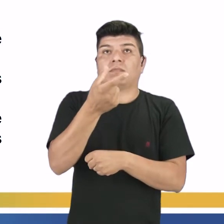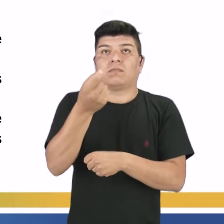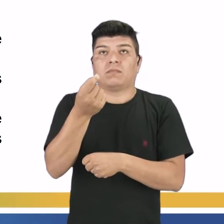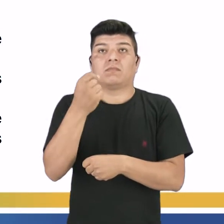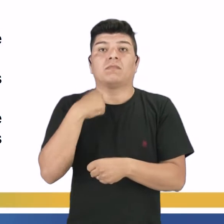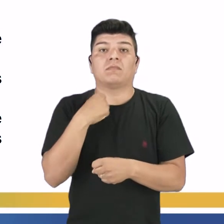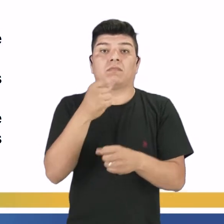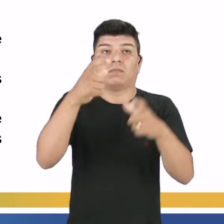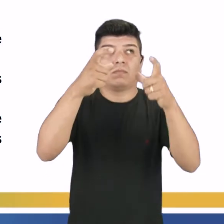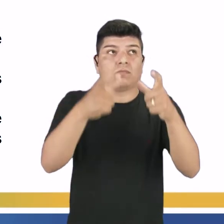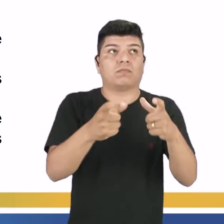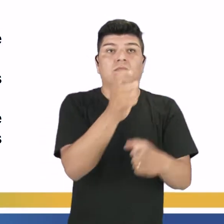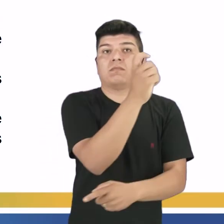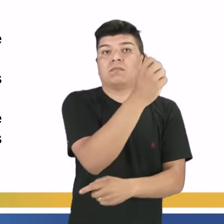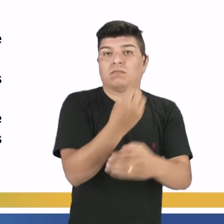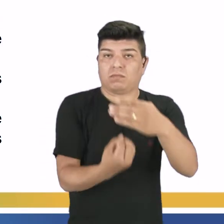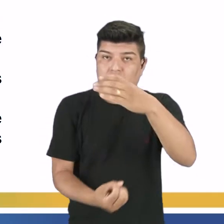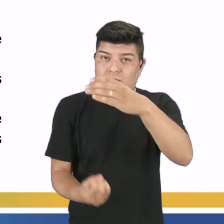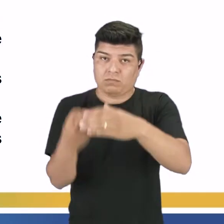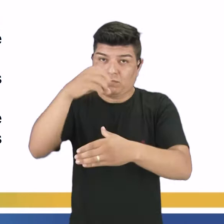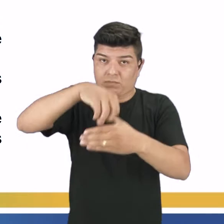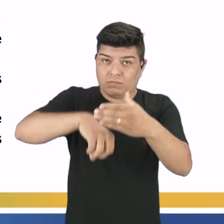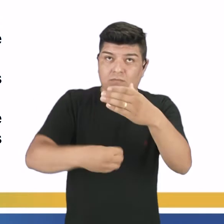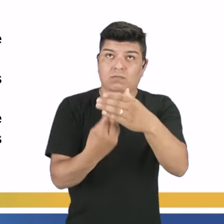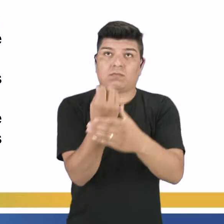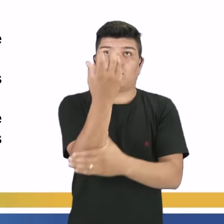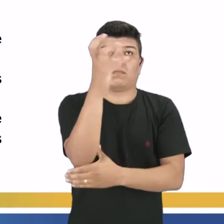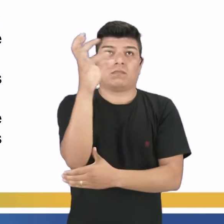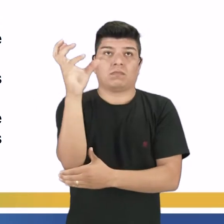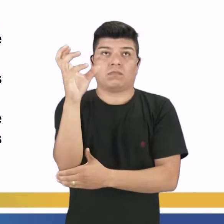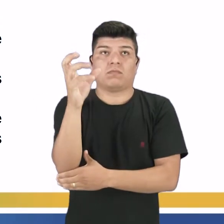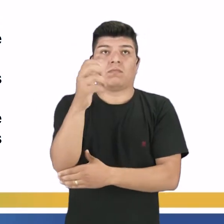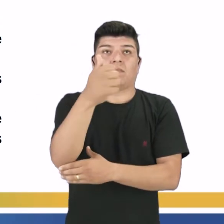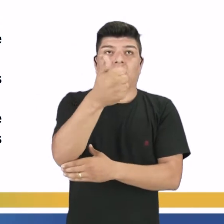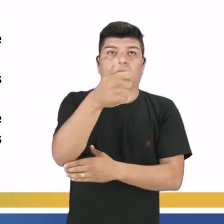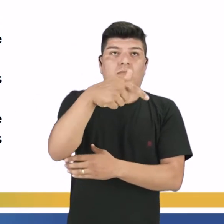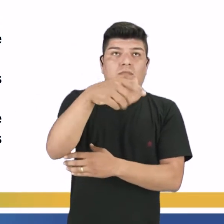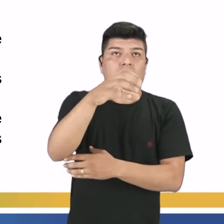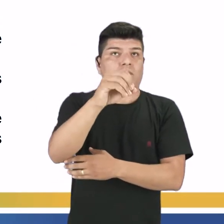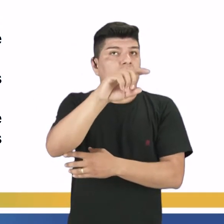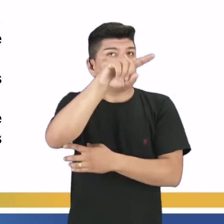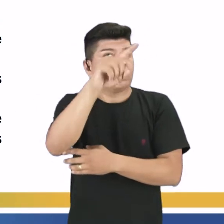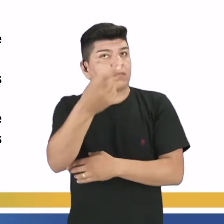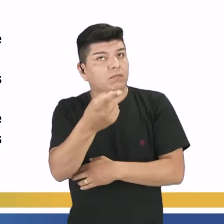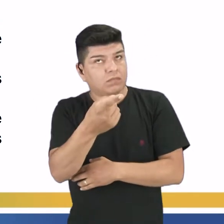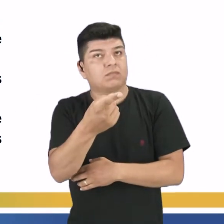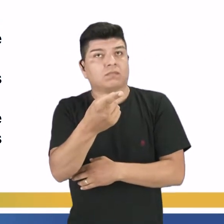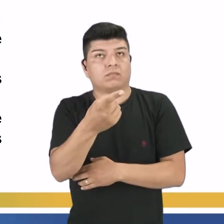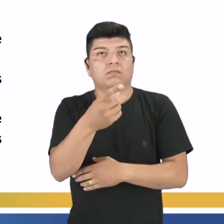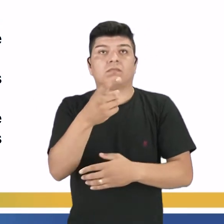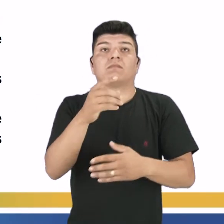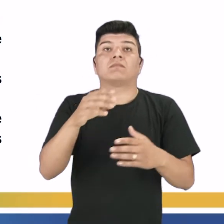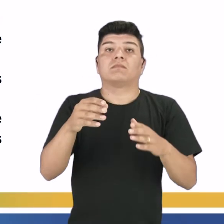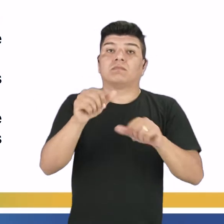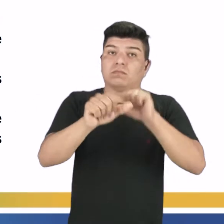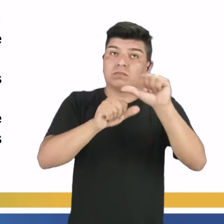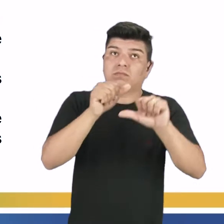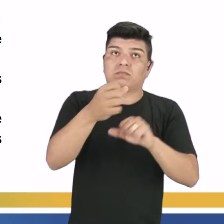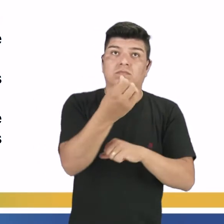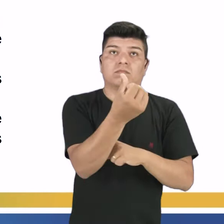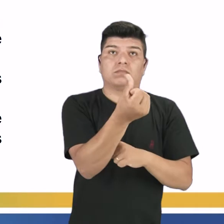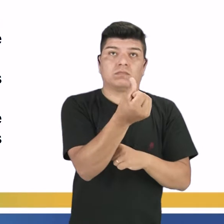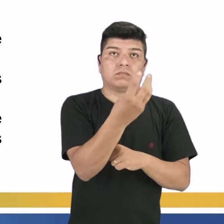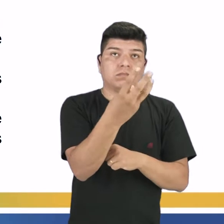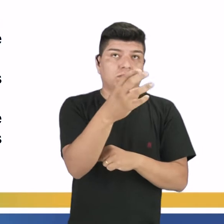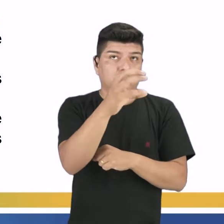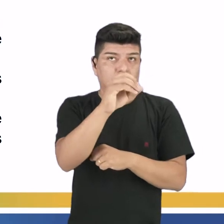da área reflorestada de 170 mil hectares para 630 mil hectares anuais,